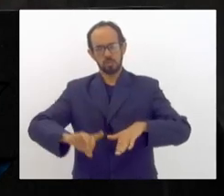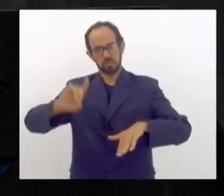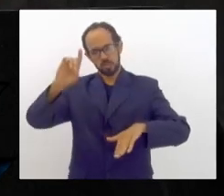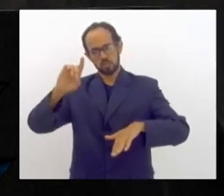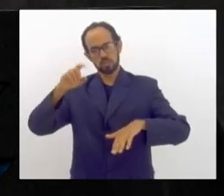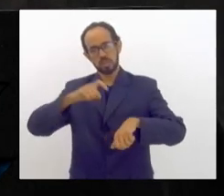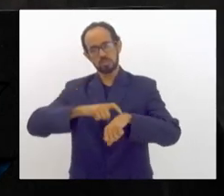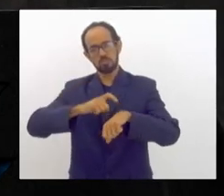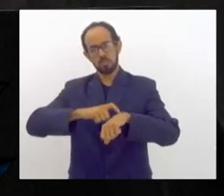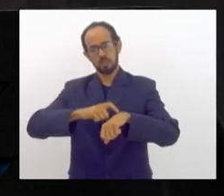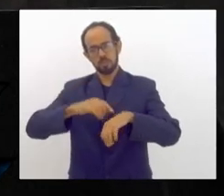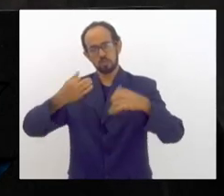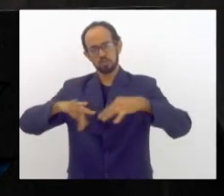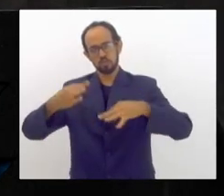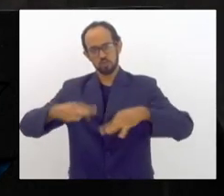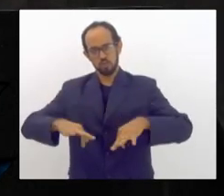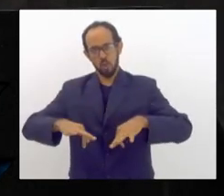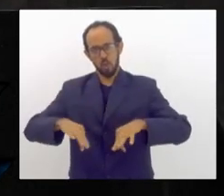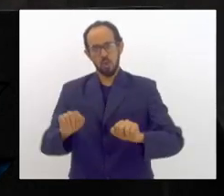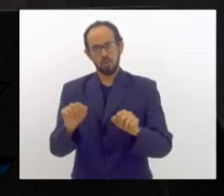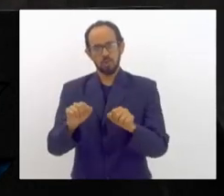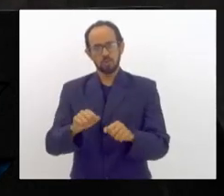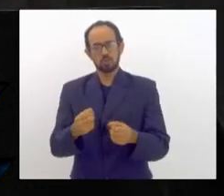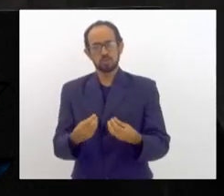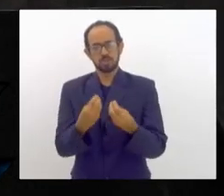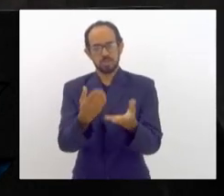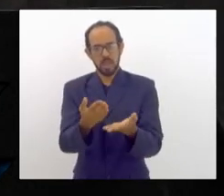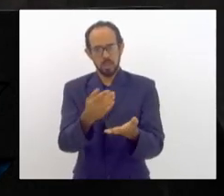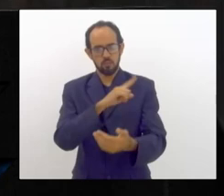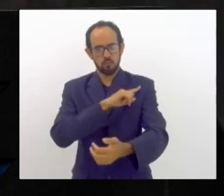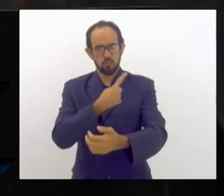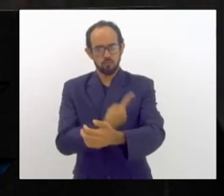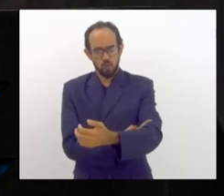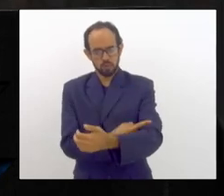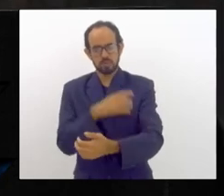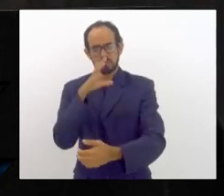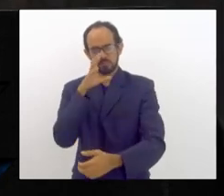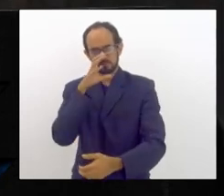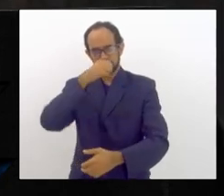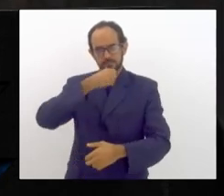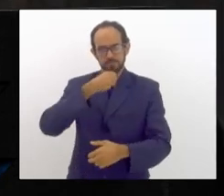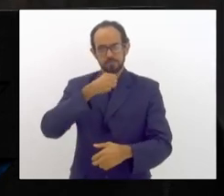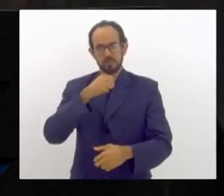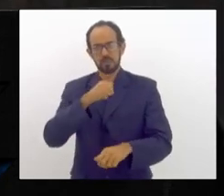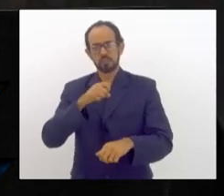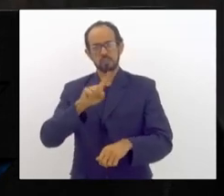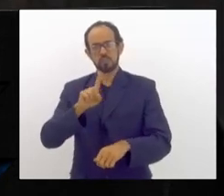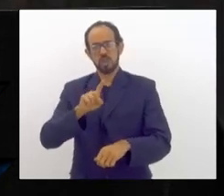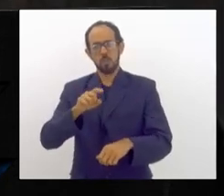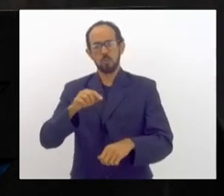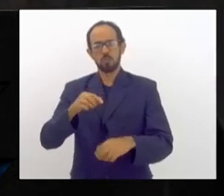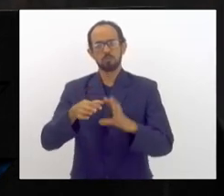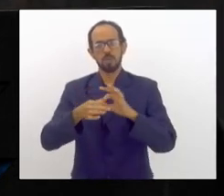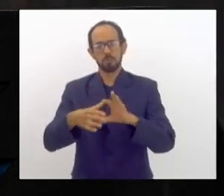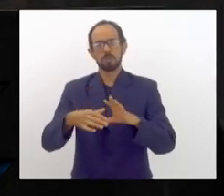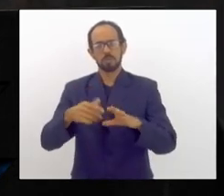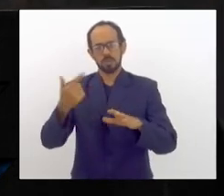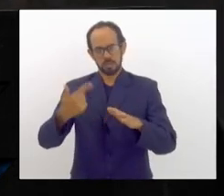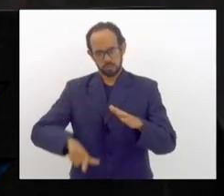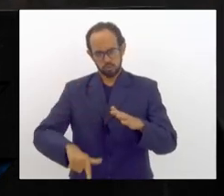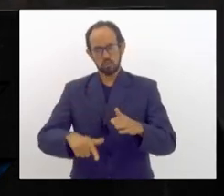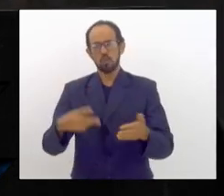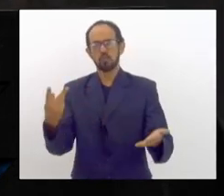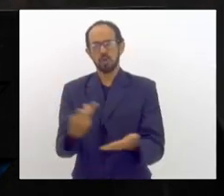dor nos traga força, esperança, para que com resiliência a gente não permita que isso aconteça de